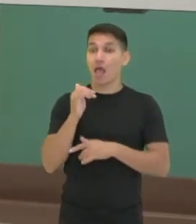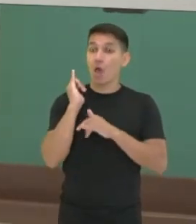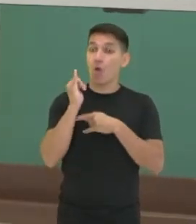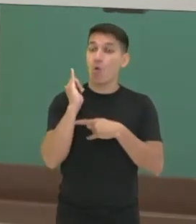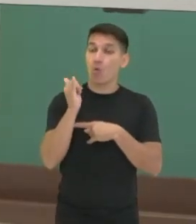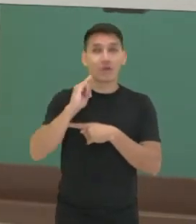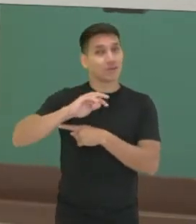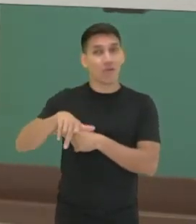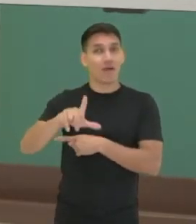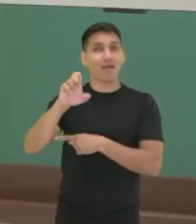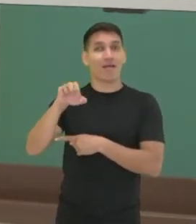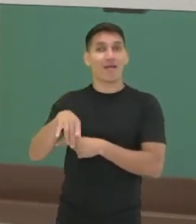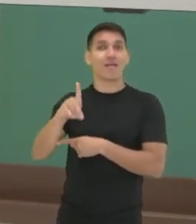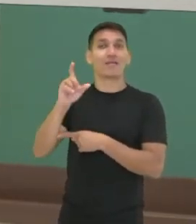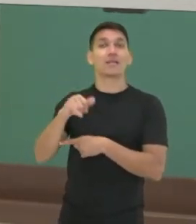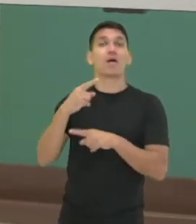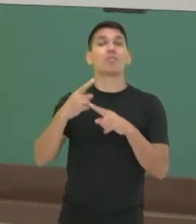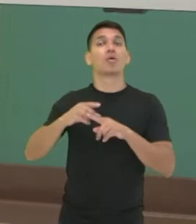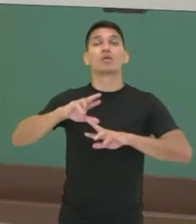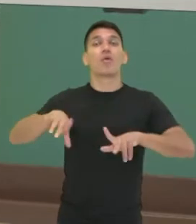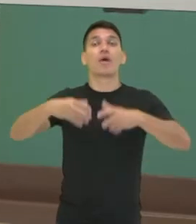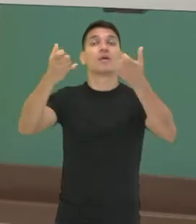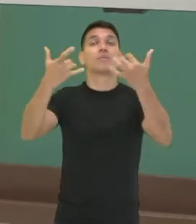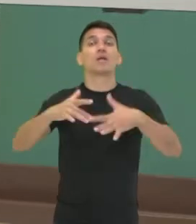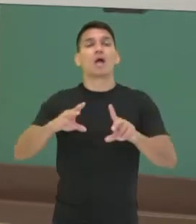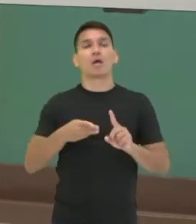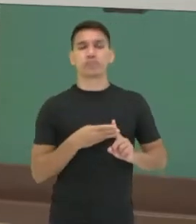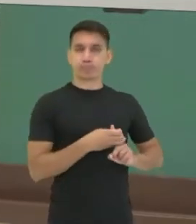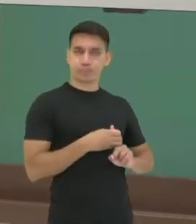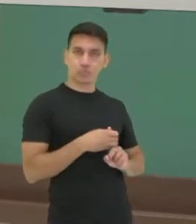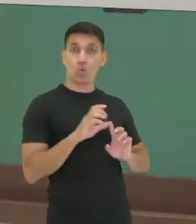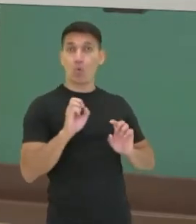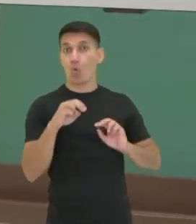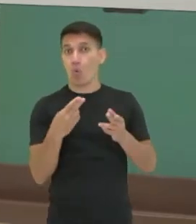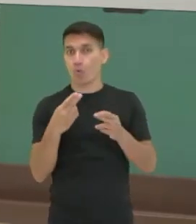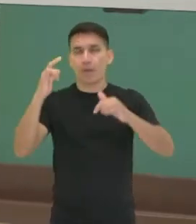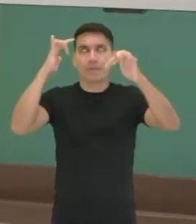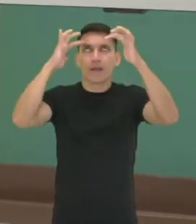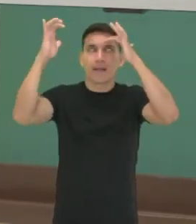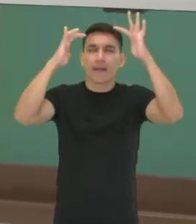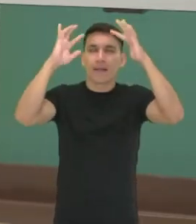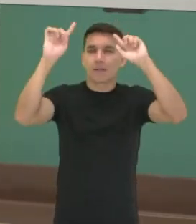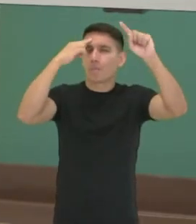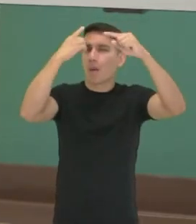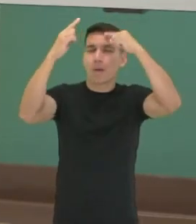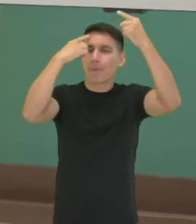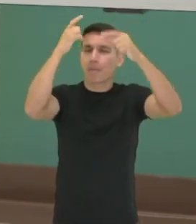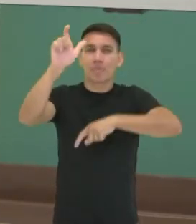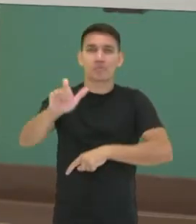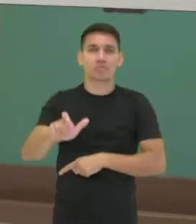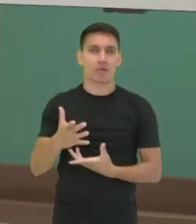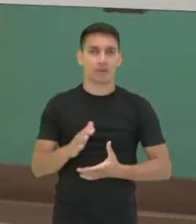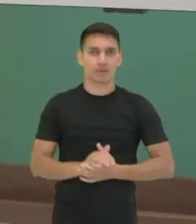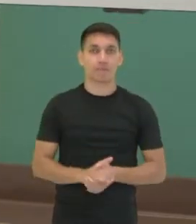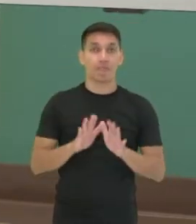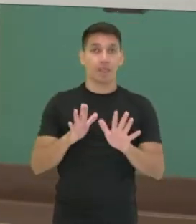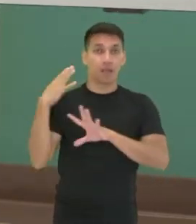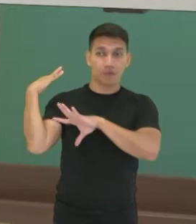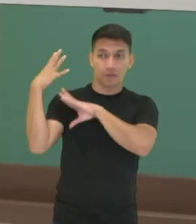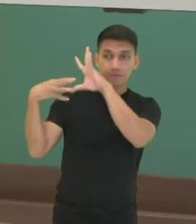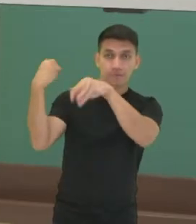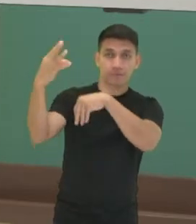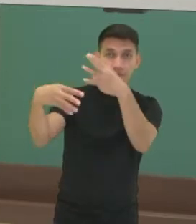porque o conto não está explicando o sobrenatural. O conto é uma ficção, uma história inventada por alguém. Já a